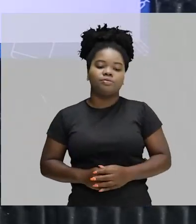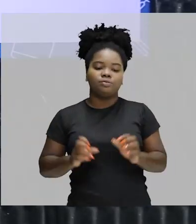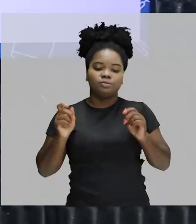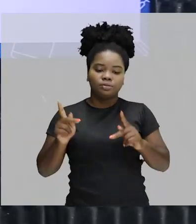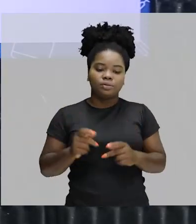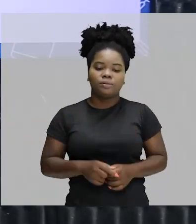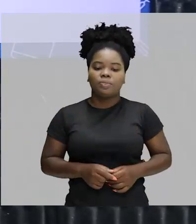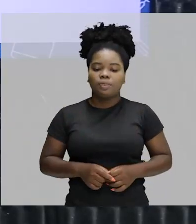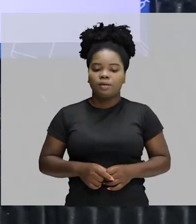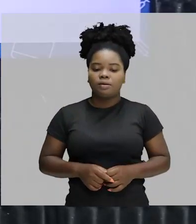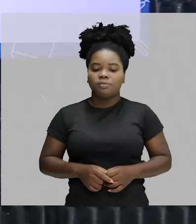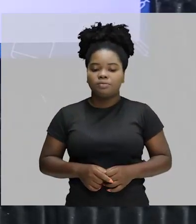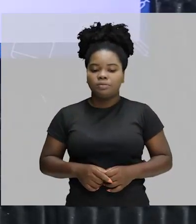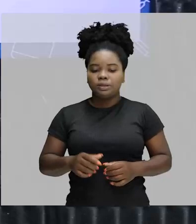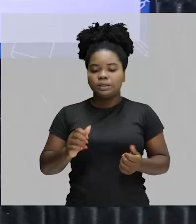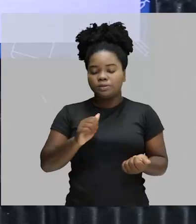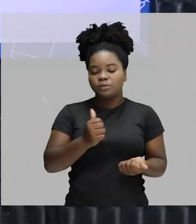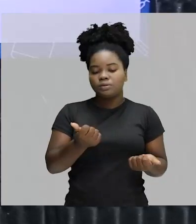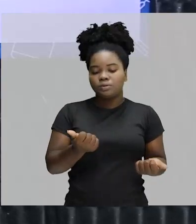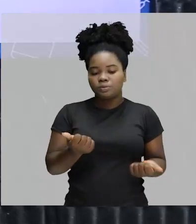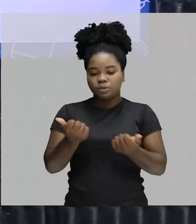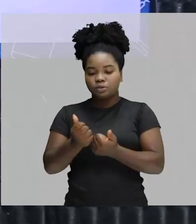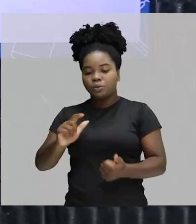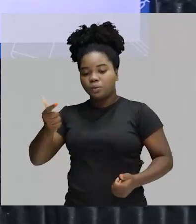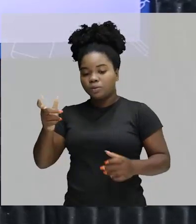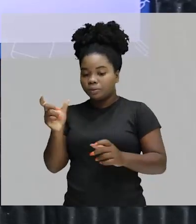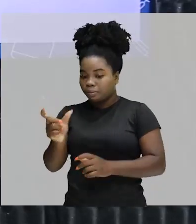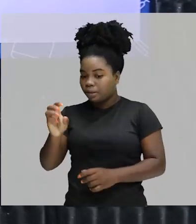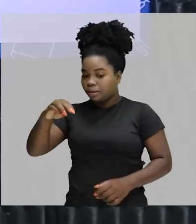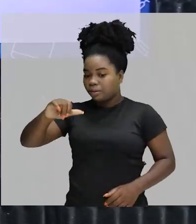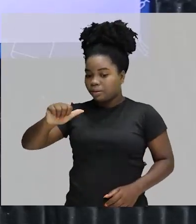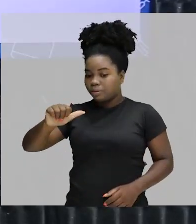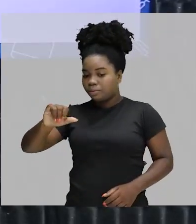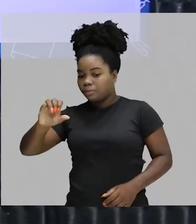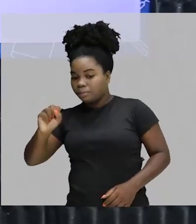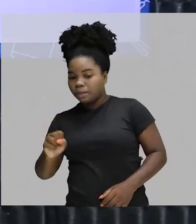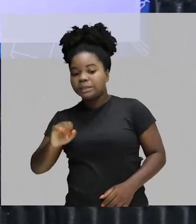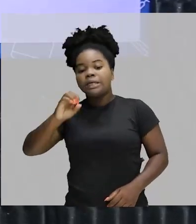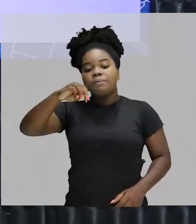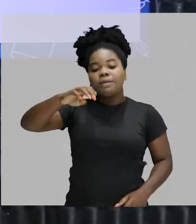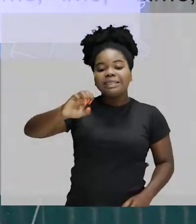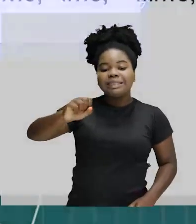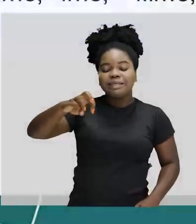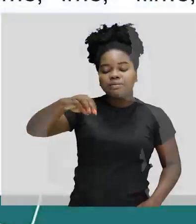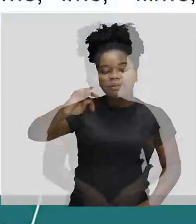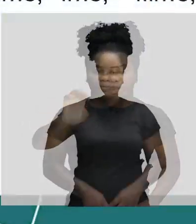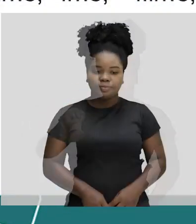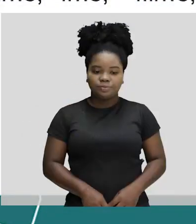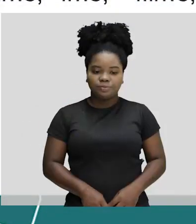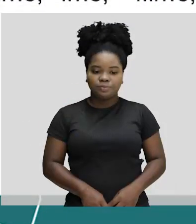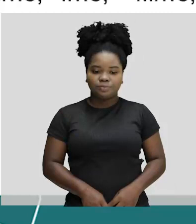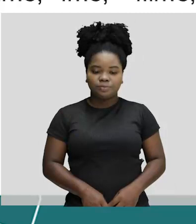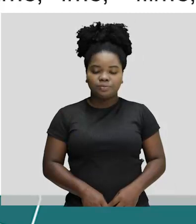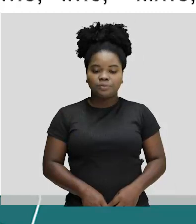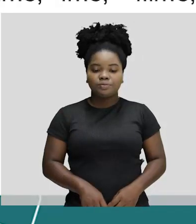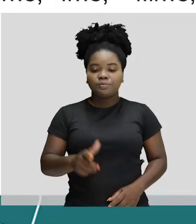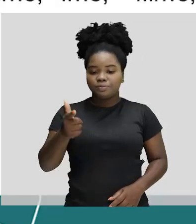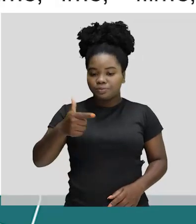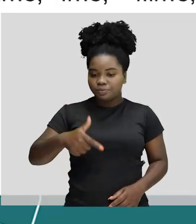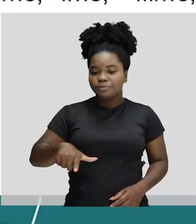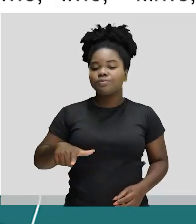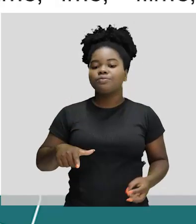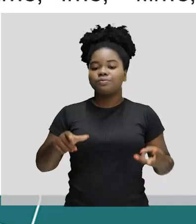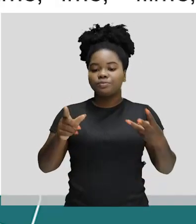de uma outra palavra. E essa outra palavra que dá essa ideia, para mais ou para menos. O grau